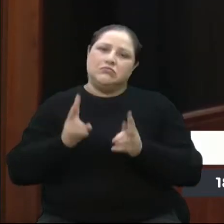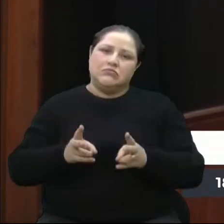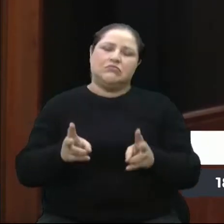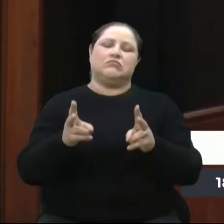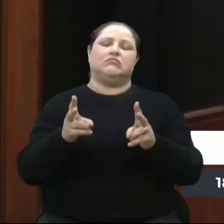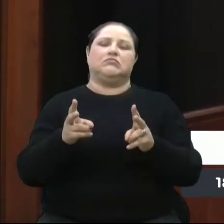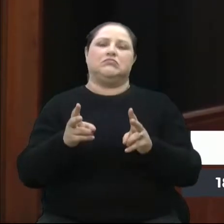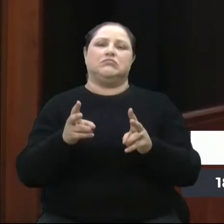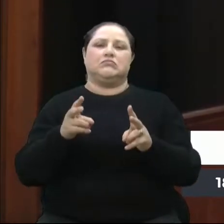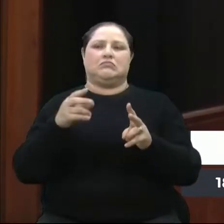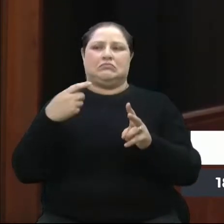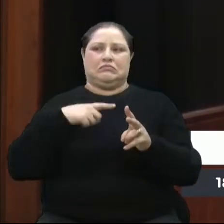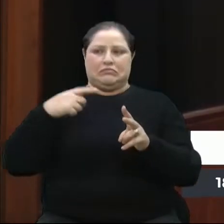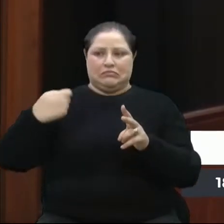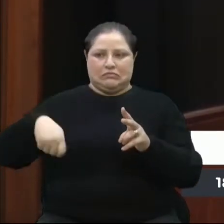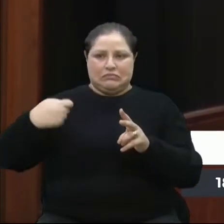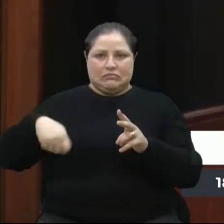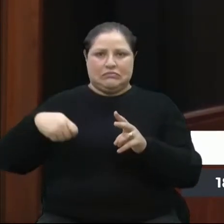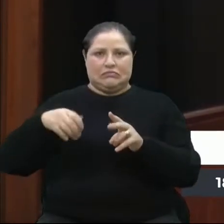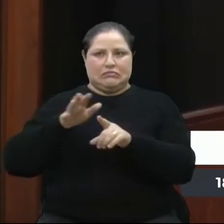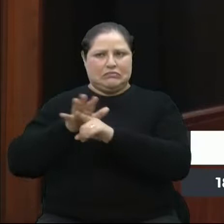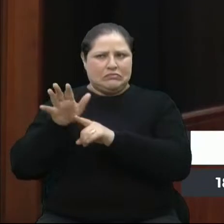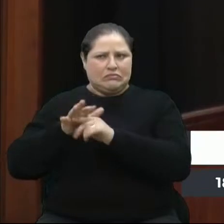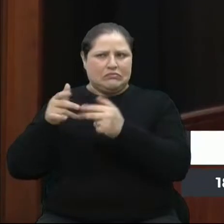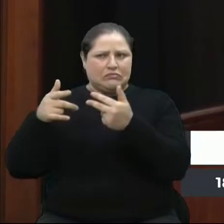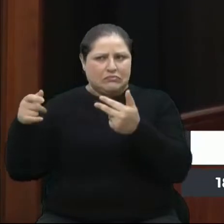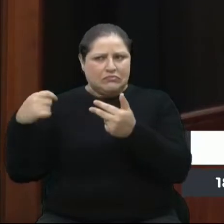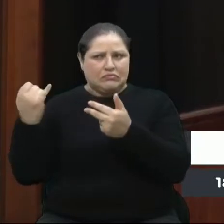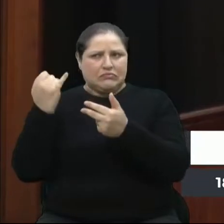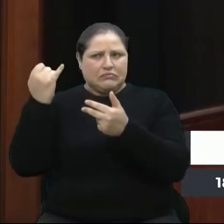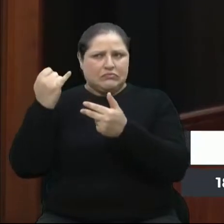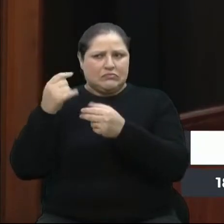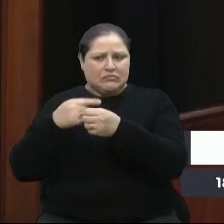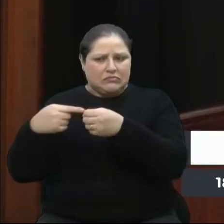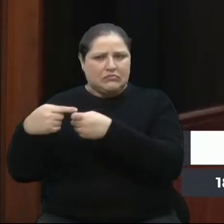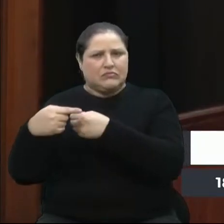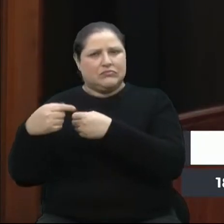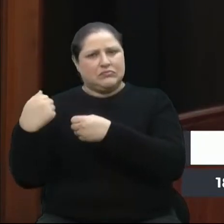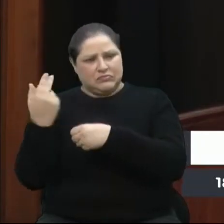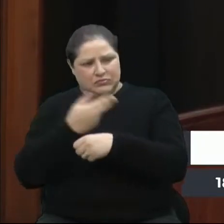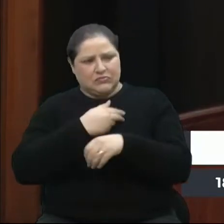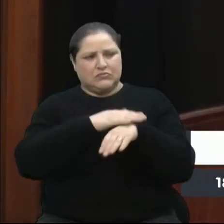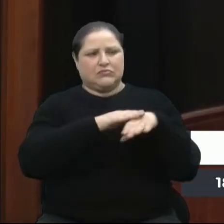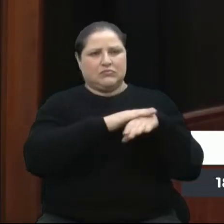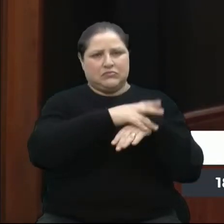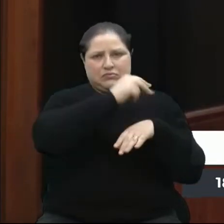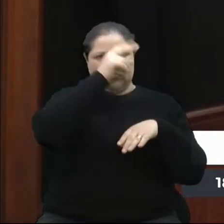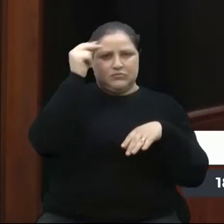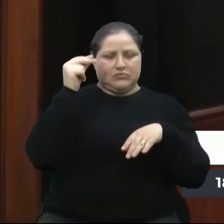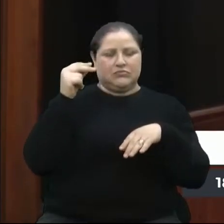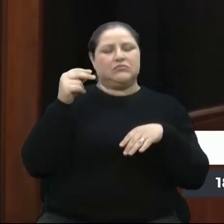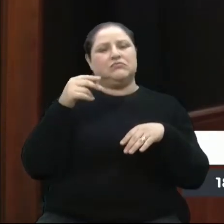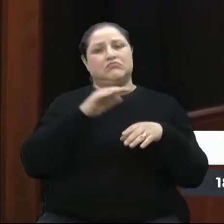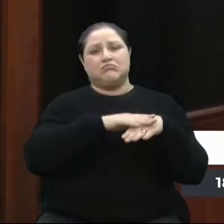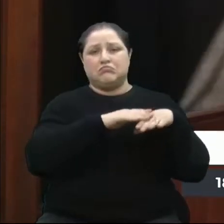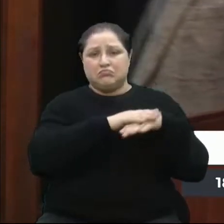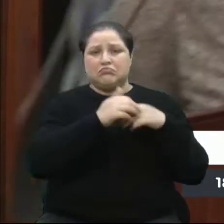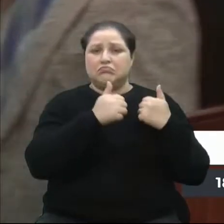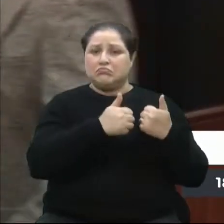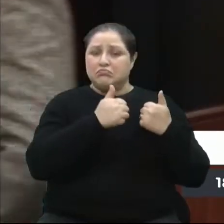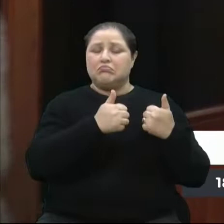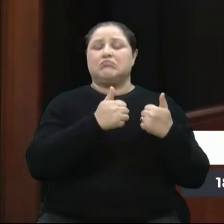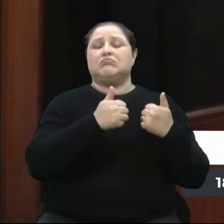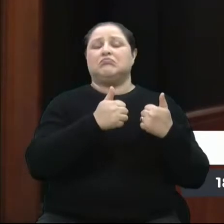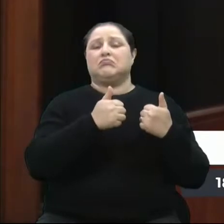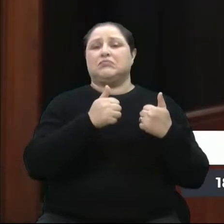relevância para a cidade. Então, uma conversa profícua, a gente aguarda esses anúncios que o prefeito disse que fará logo mais